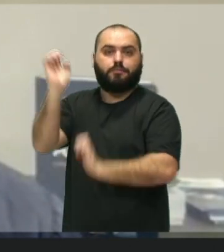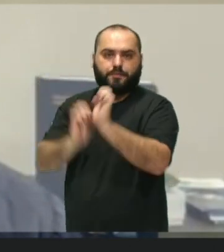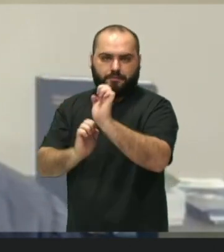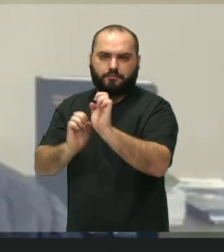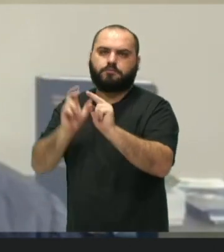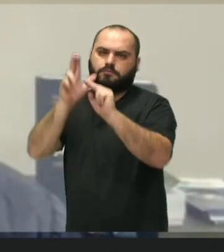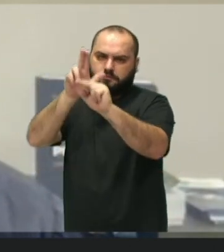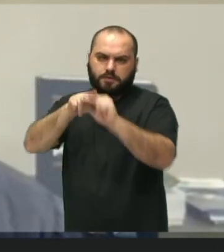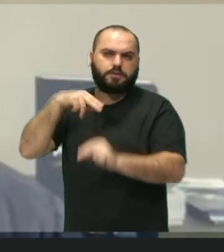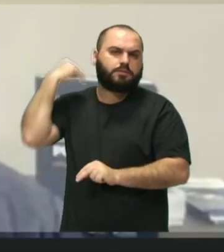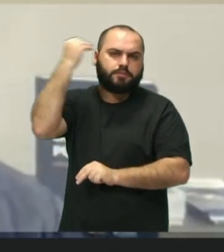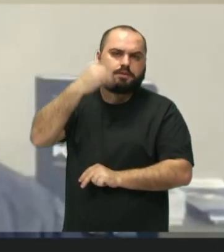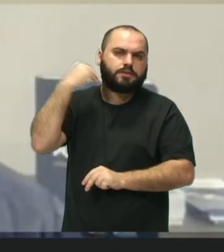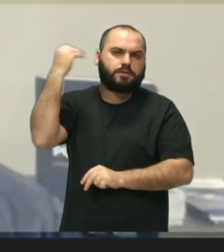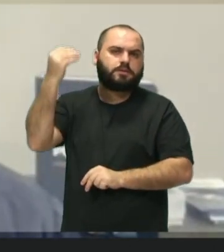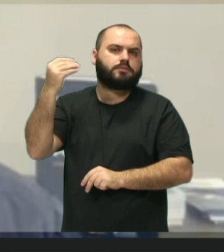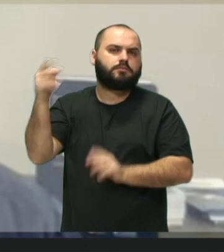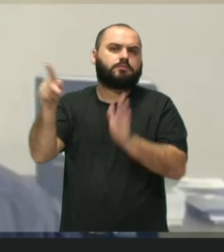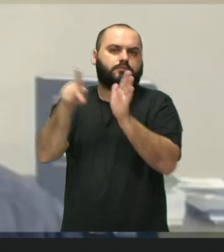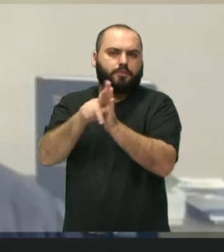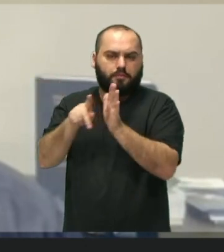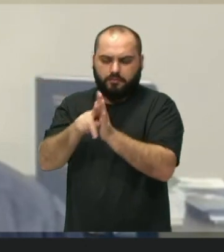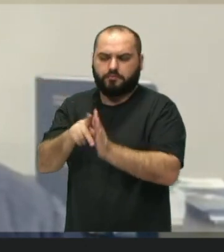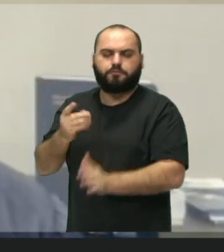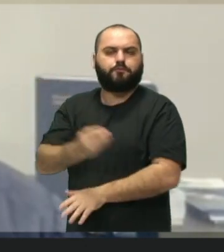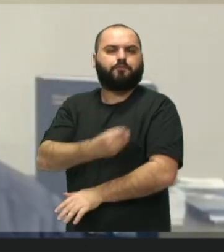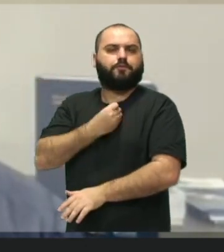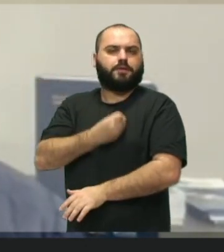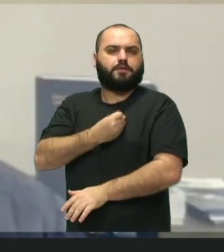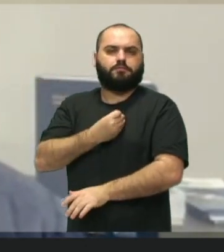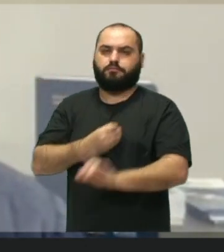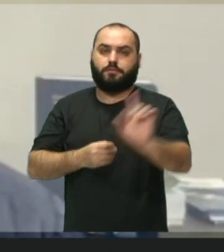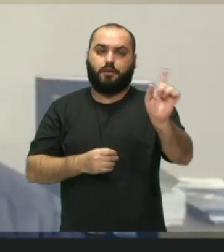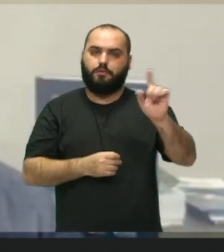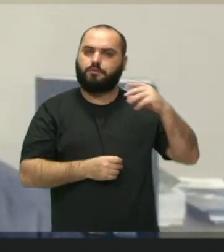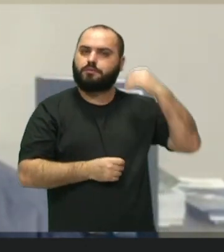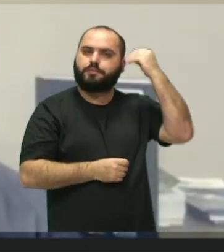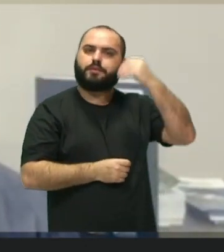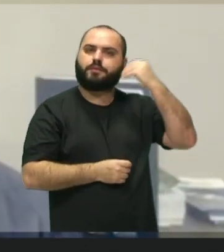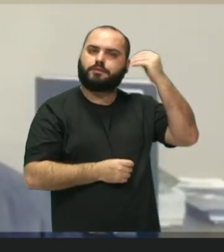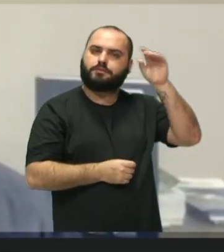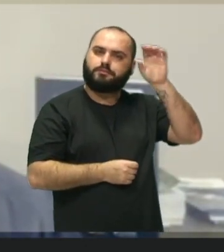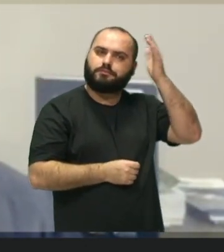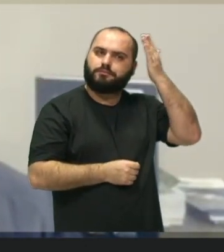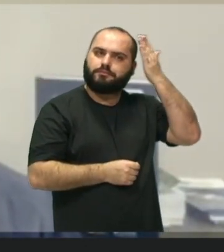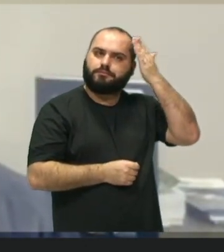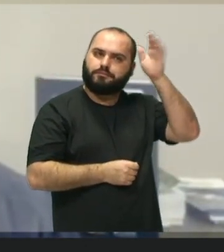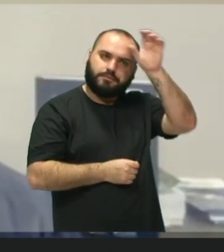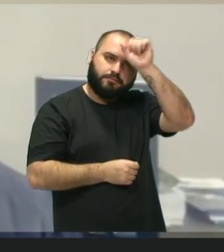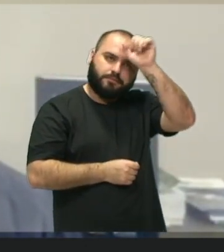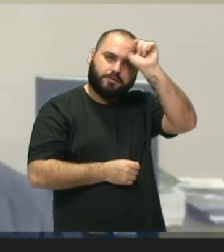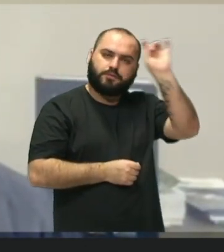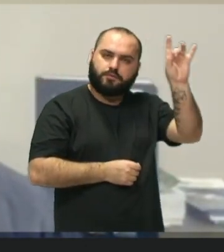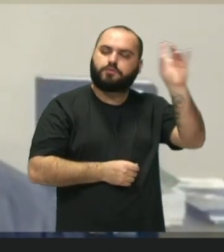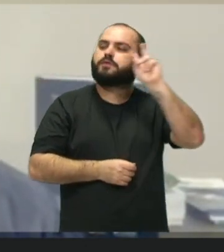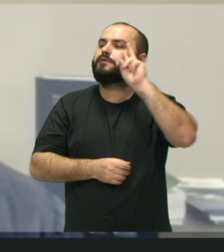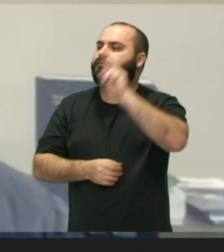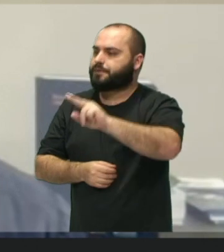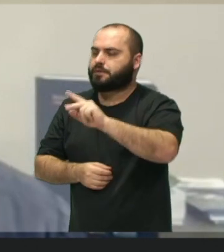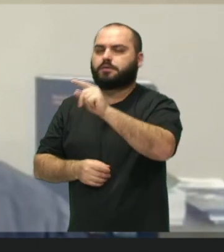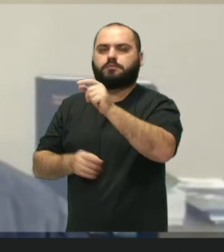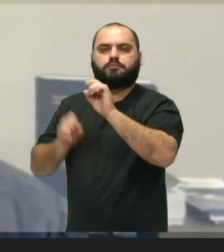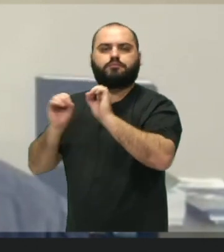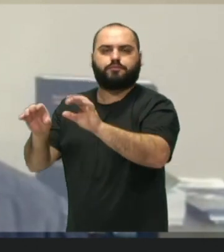para vocês é uma vivência prática e não acadêmica, né? Vocês vão entender o que grandes empresas no Brasil estão fazendo